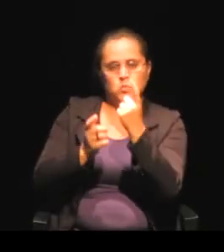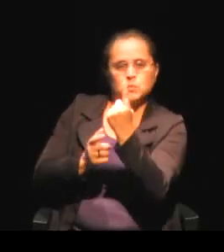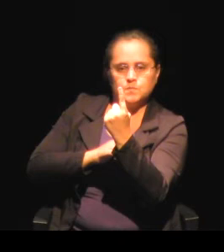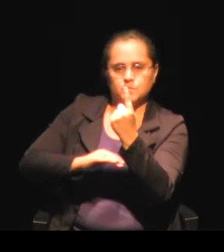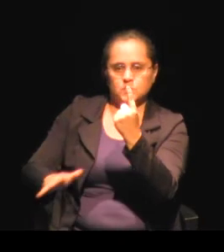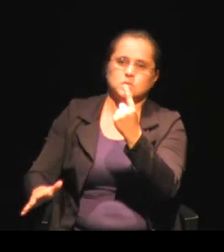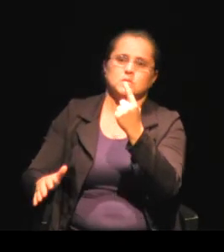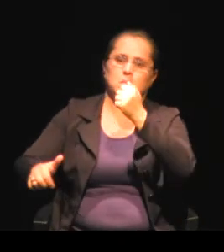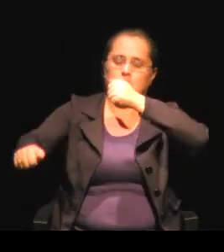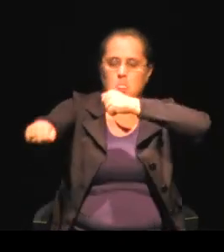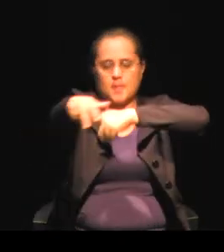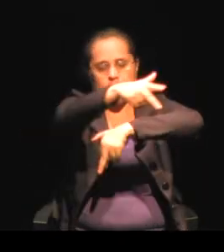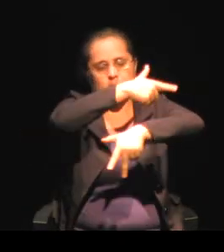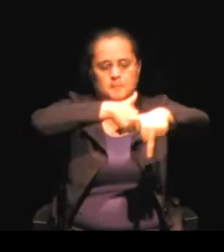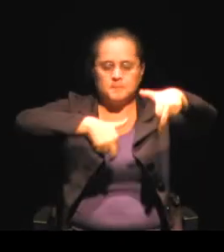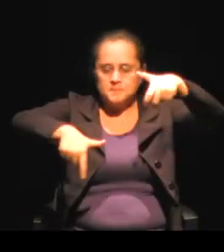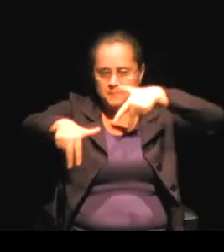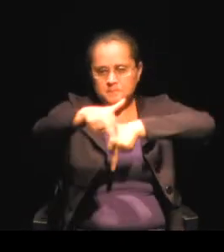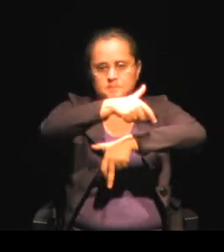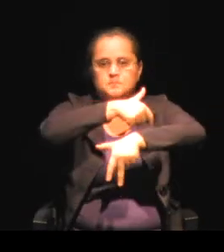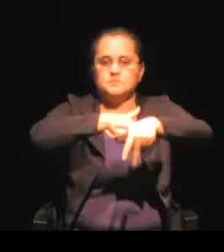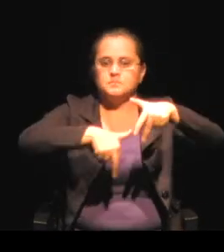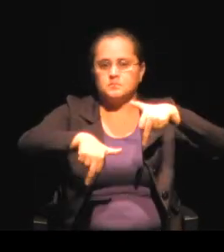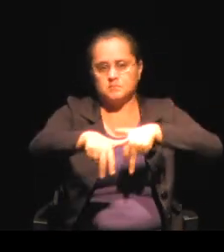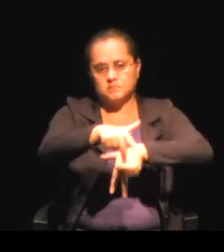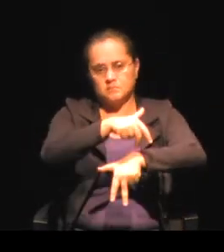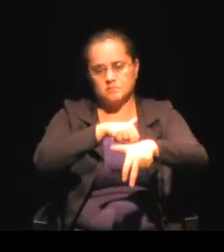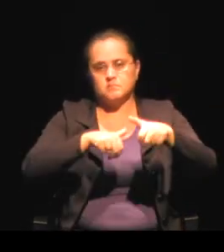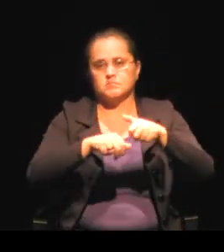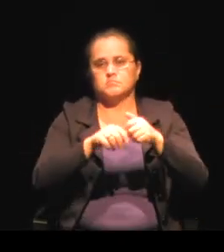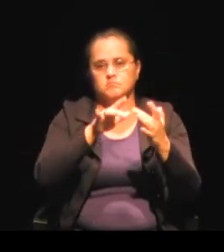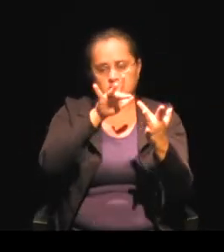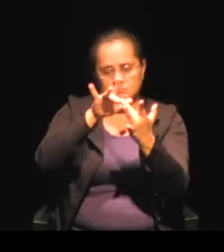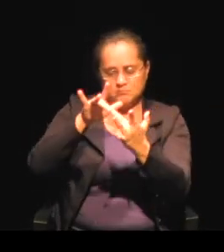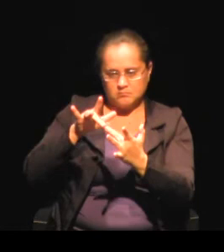fossem um só, né? Tem uma grande circulação que cruza todo esse